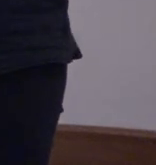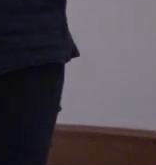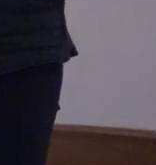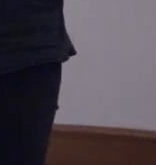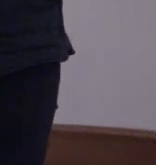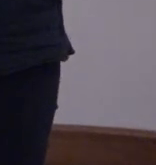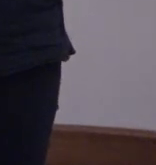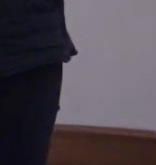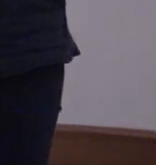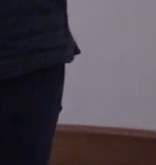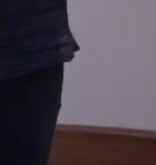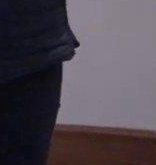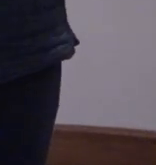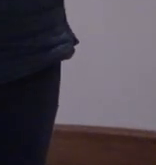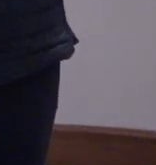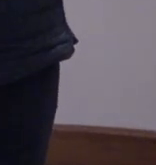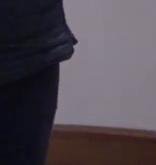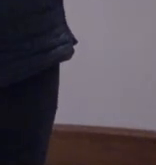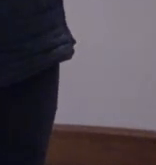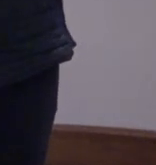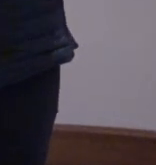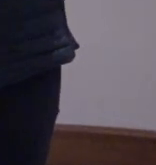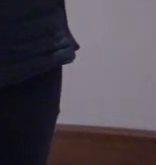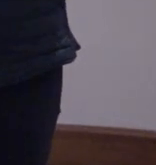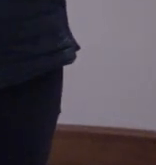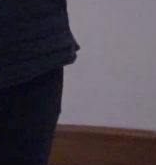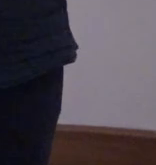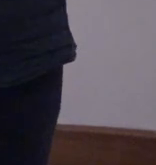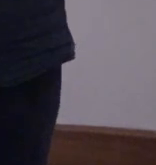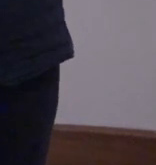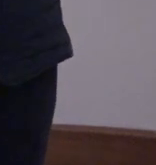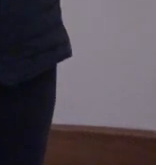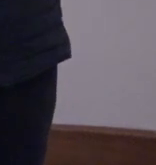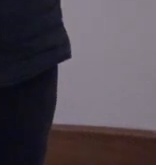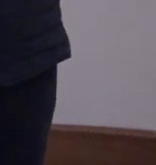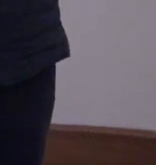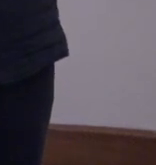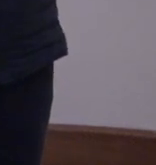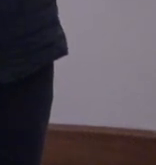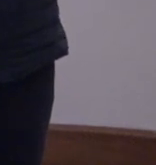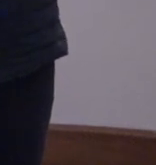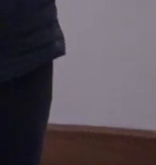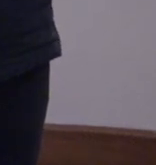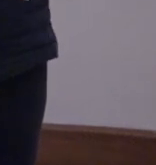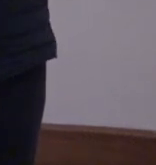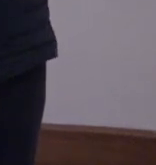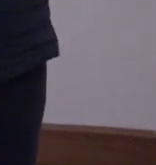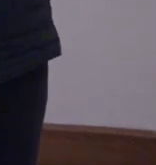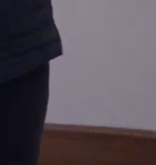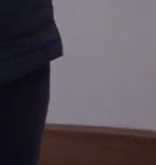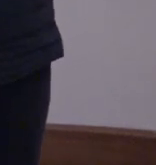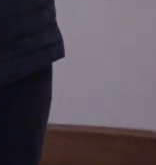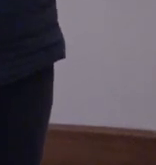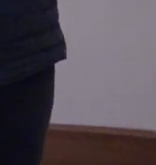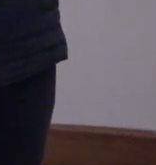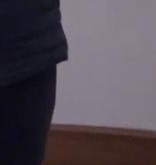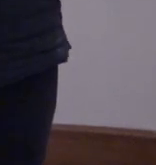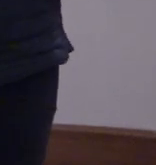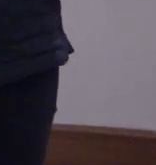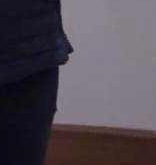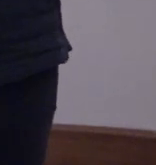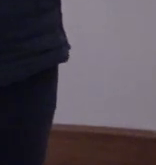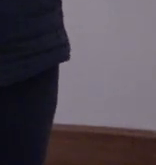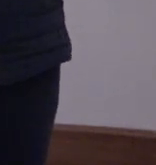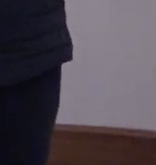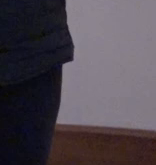há um enorme número de gravidez precoce e que, nesse caso, para além da gravidez, nós temos um problema